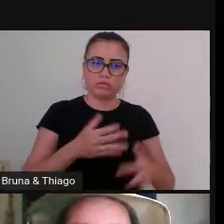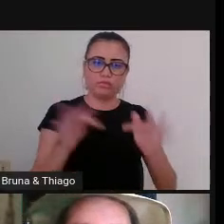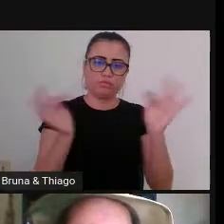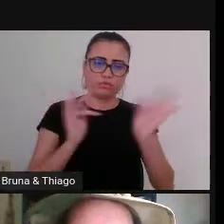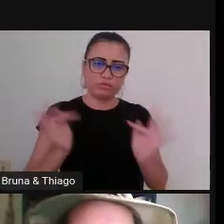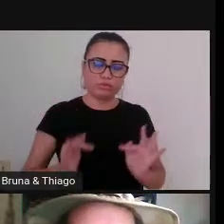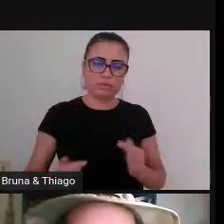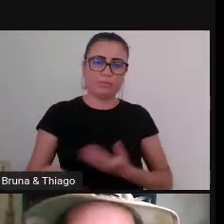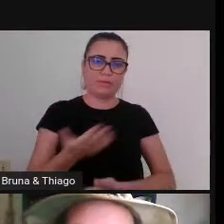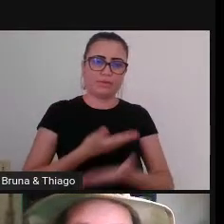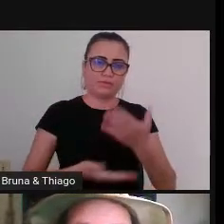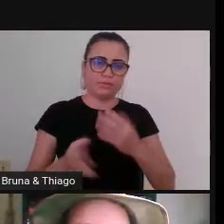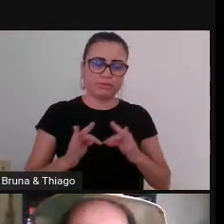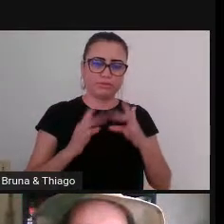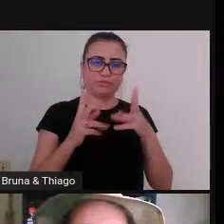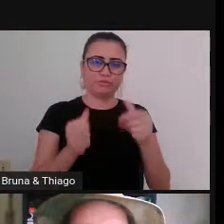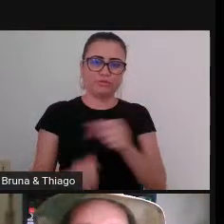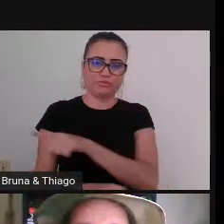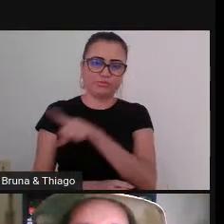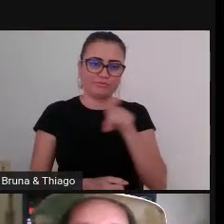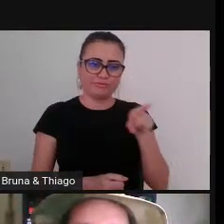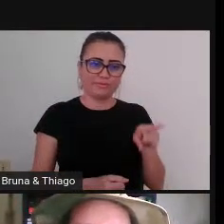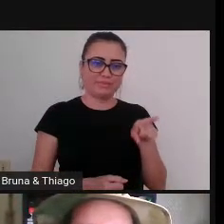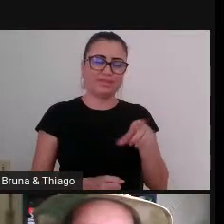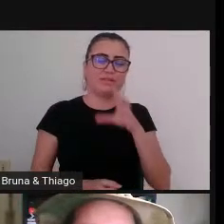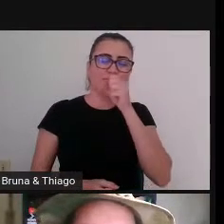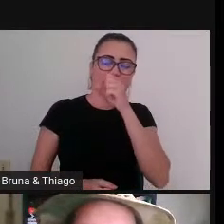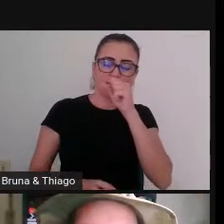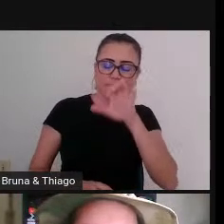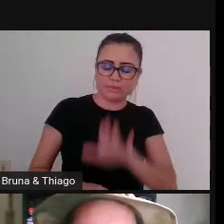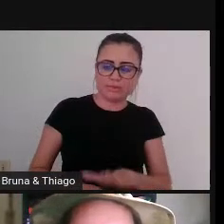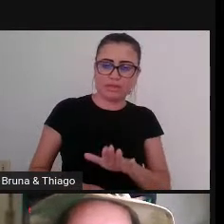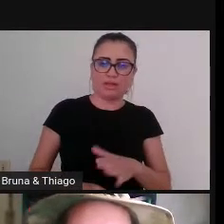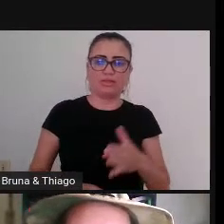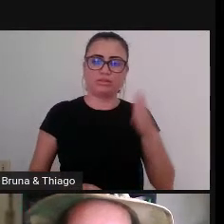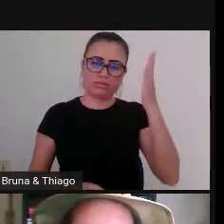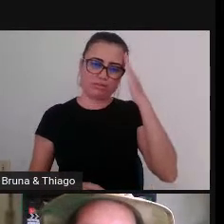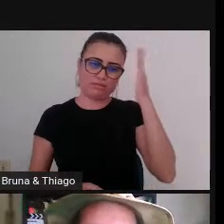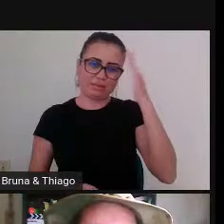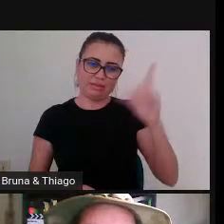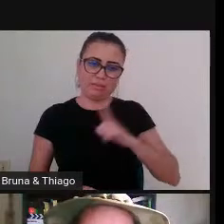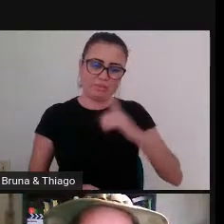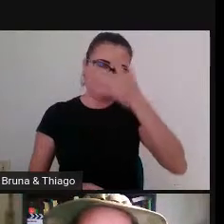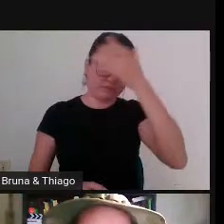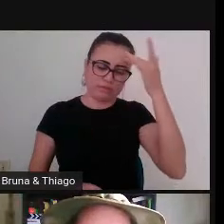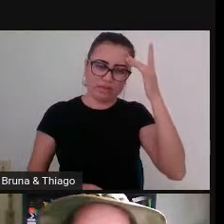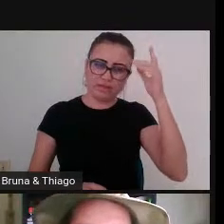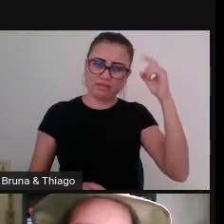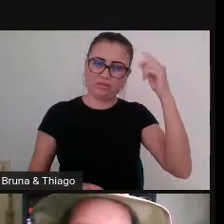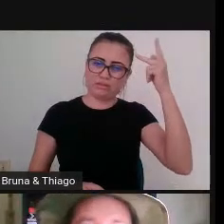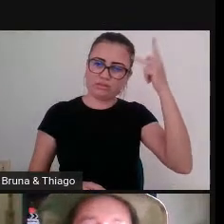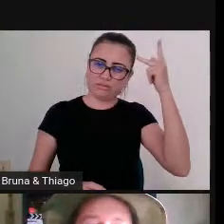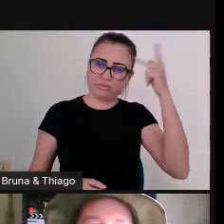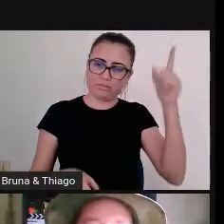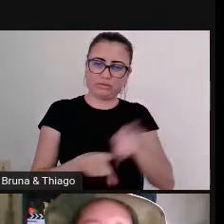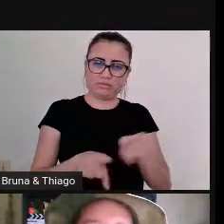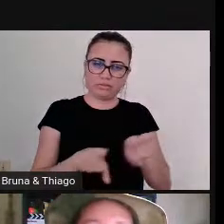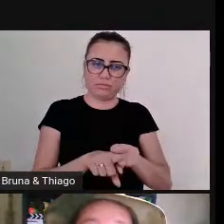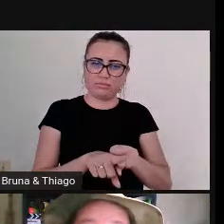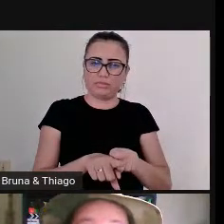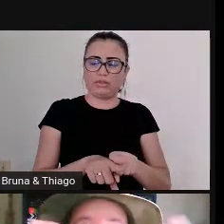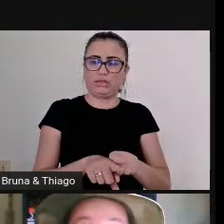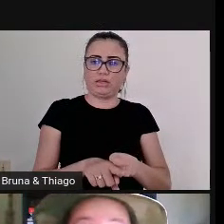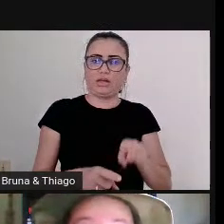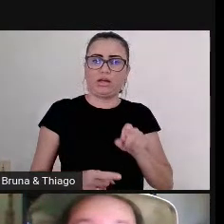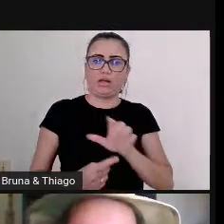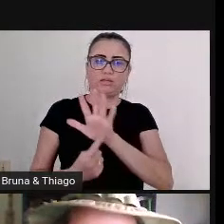participação de vocês no sabadão à tarde, né? Eu sei que tem colegas aí lá do estado de São Paulo. Né, nós temos aqui do estado de Rondônia,